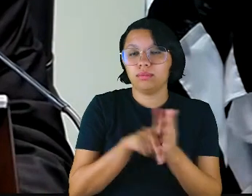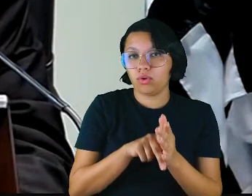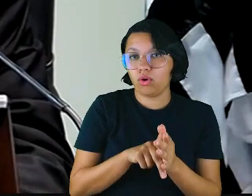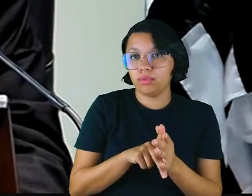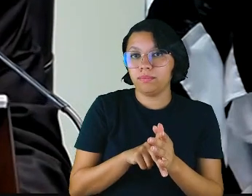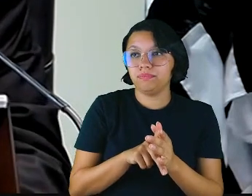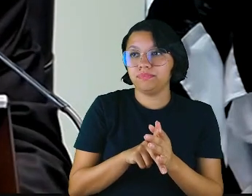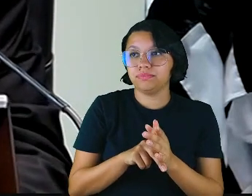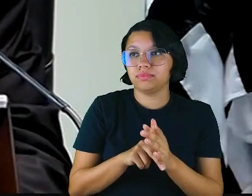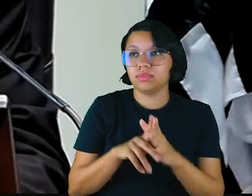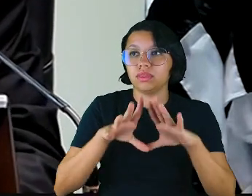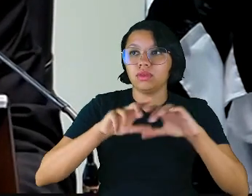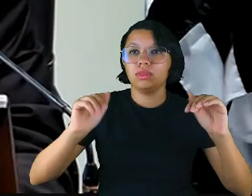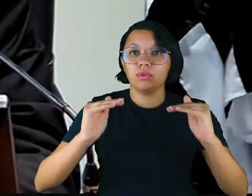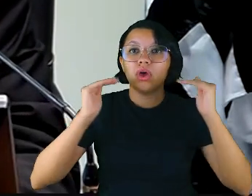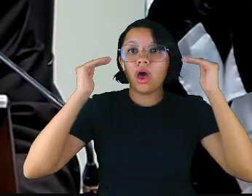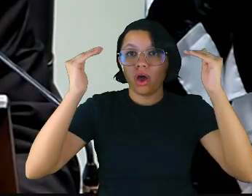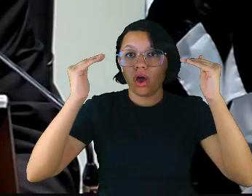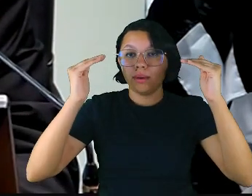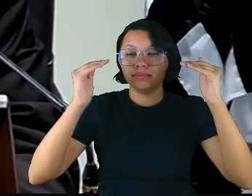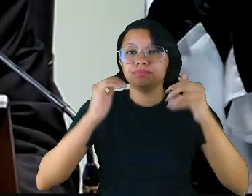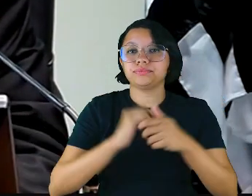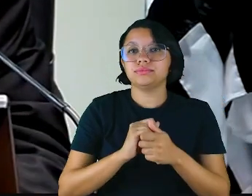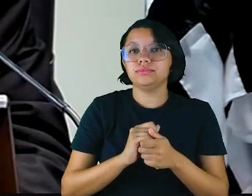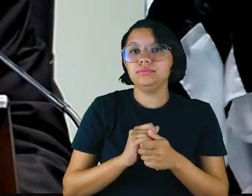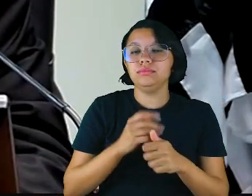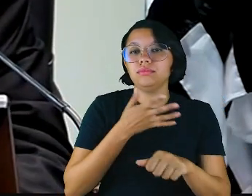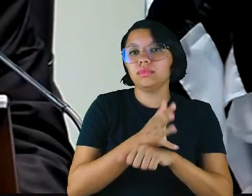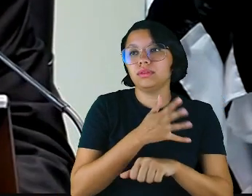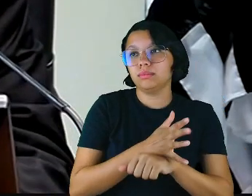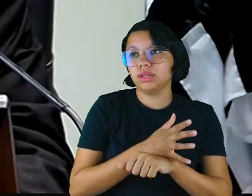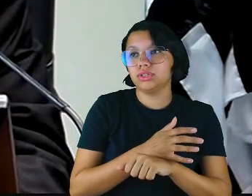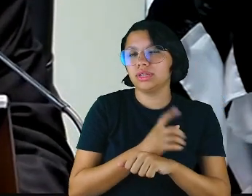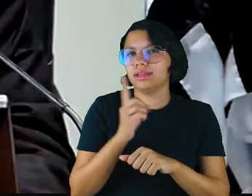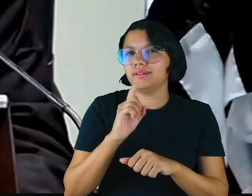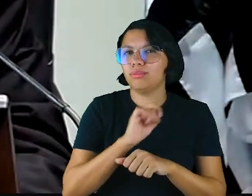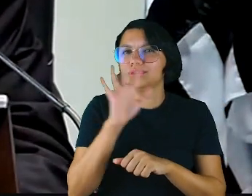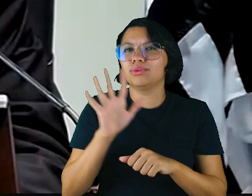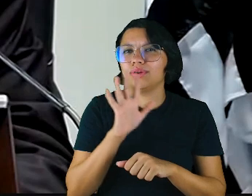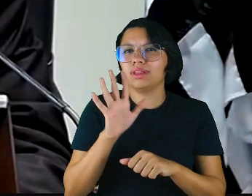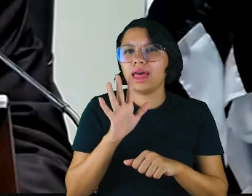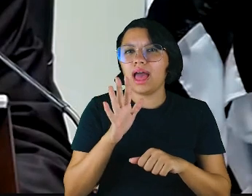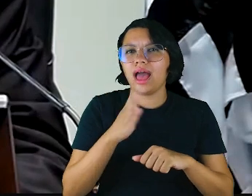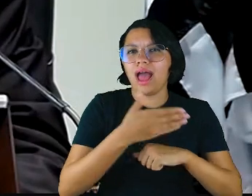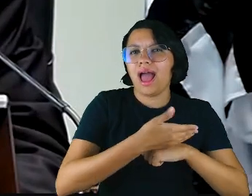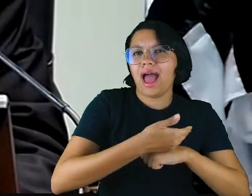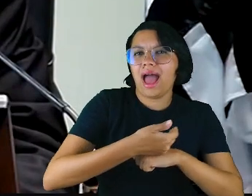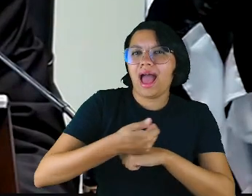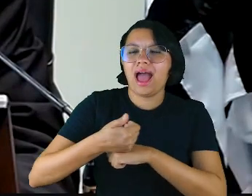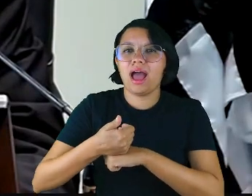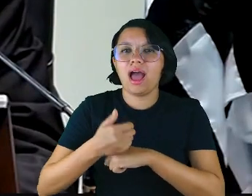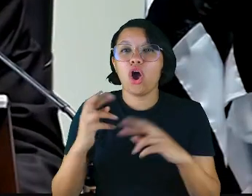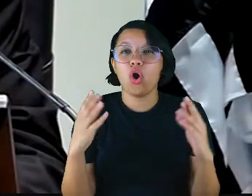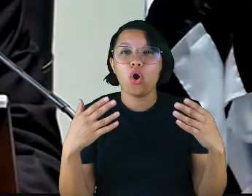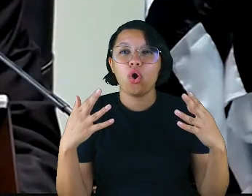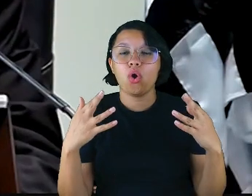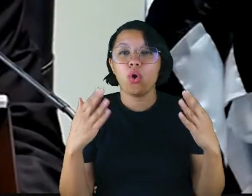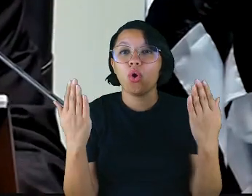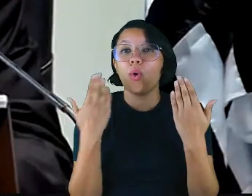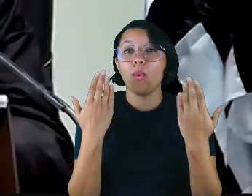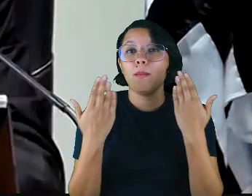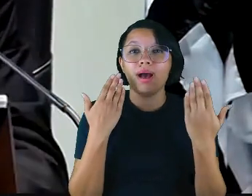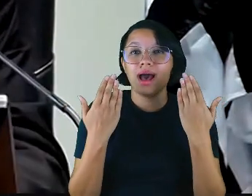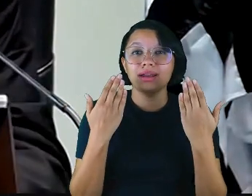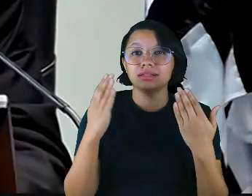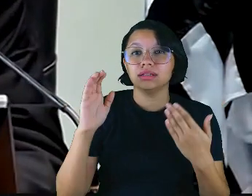pratica uma exegese que não está muito clara, de fazer arrastamento, de fazer analogia com